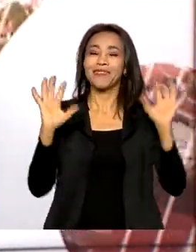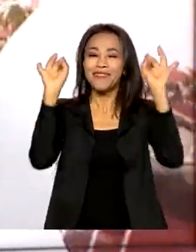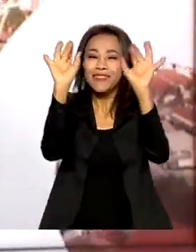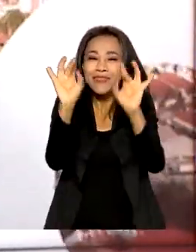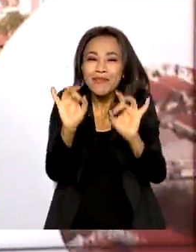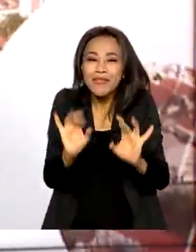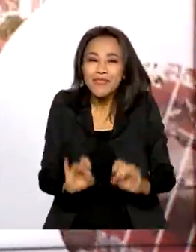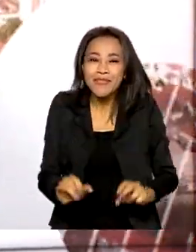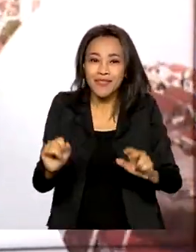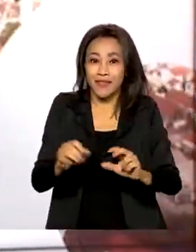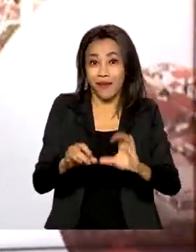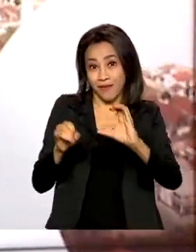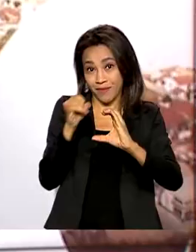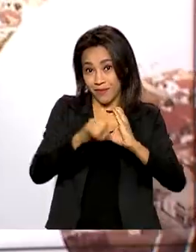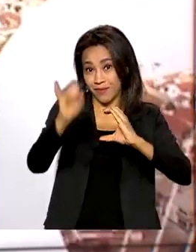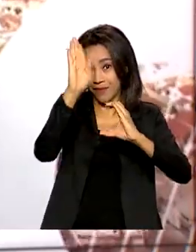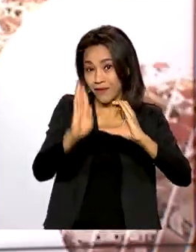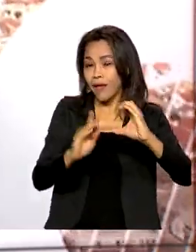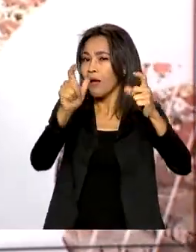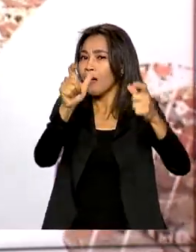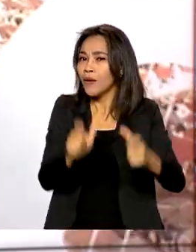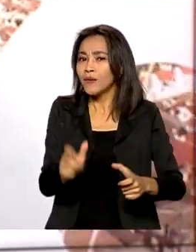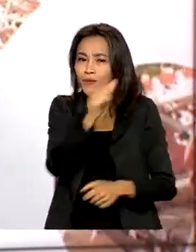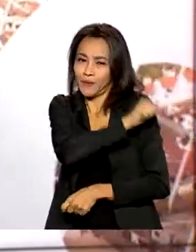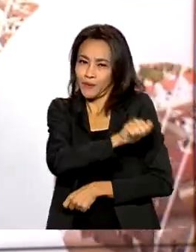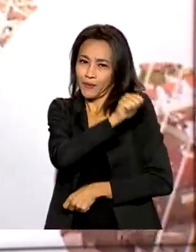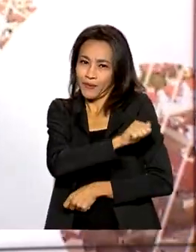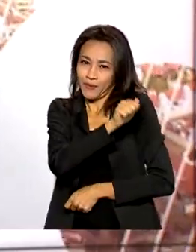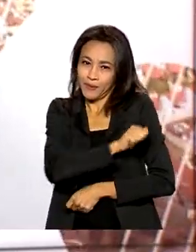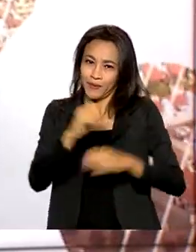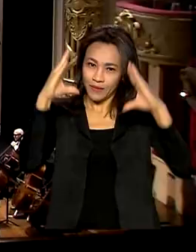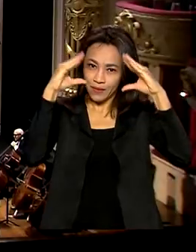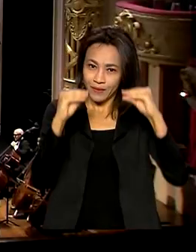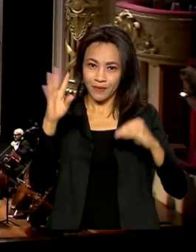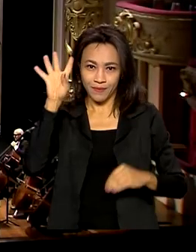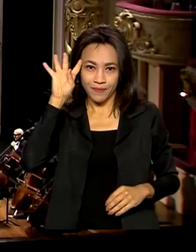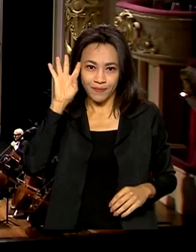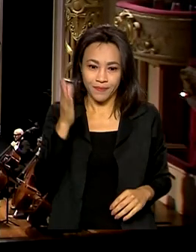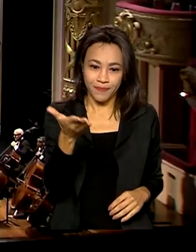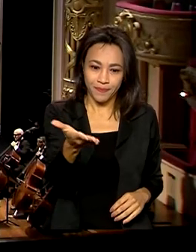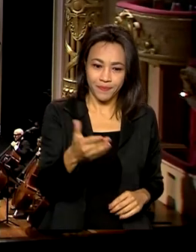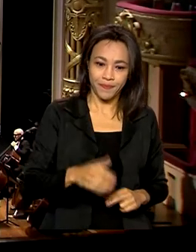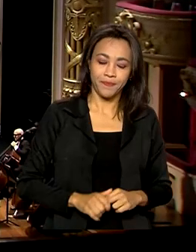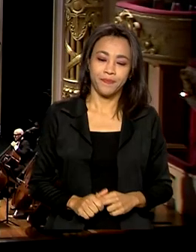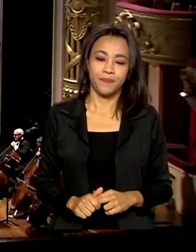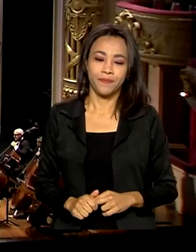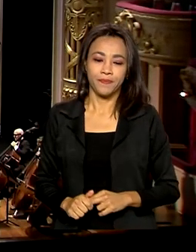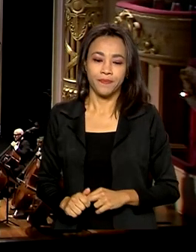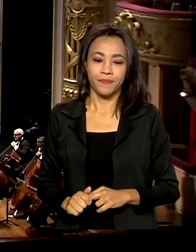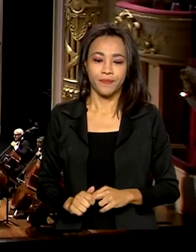especial no Teatro Municipal do Rio de Janeiro, na noite desta quarta-feira.